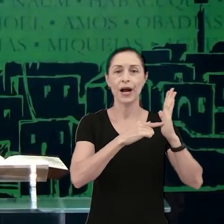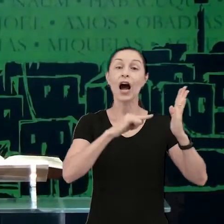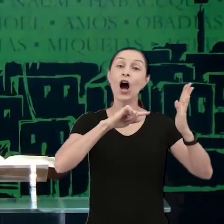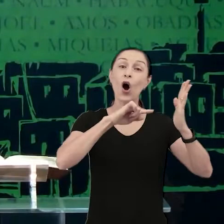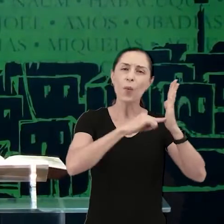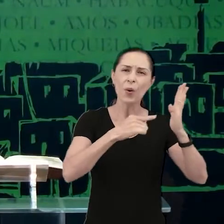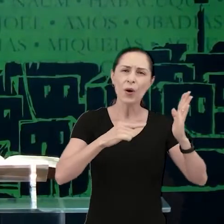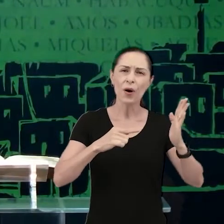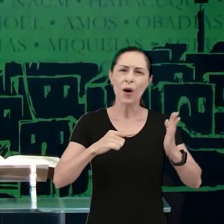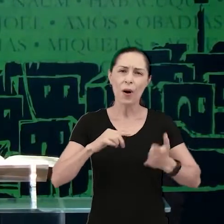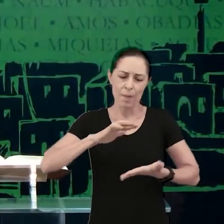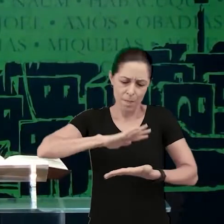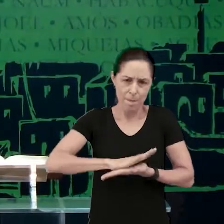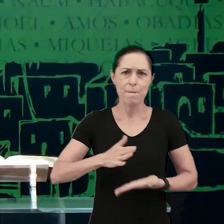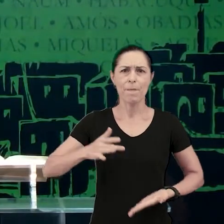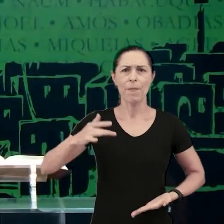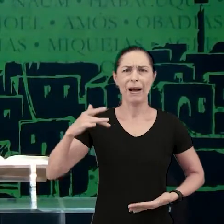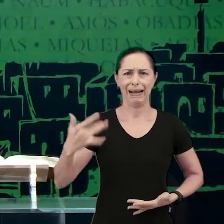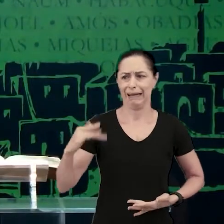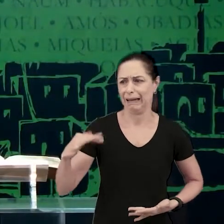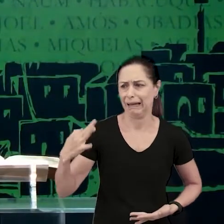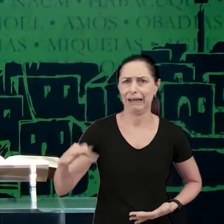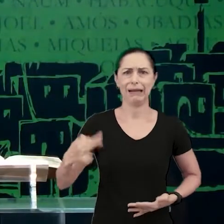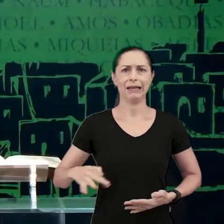Você pisa, machuca, você encosta, machuca.